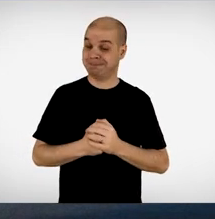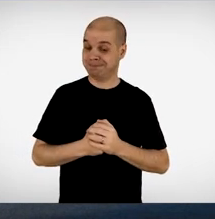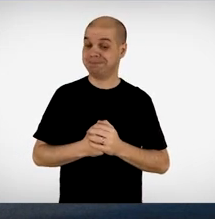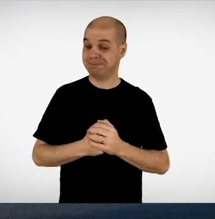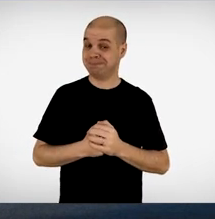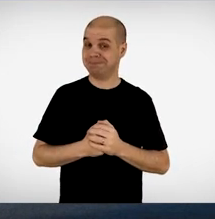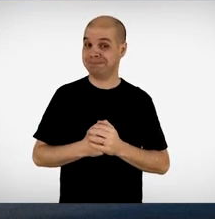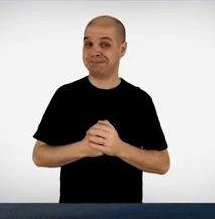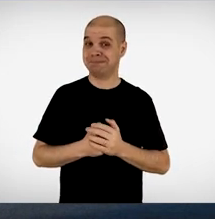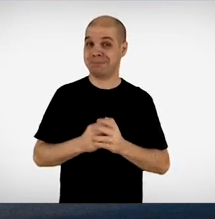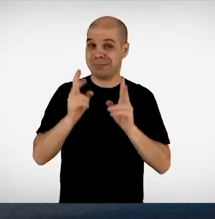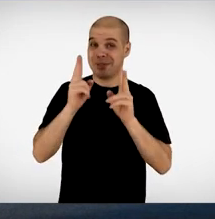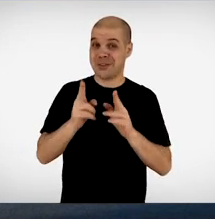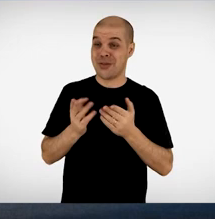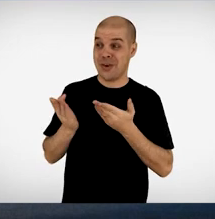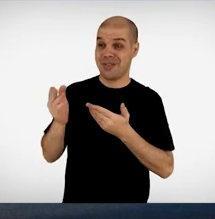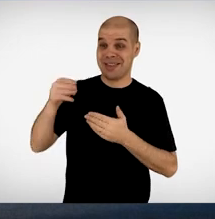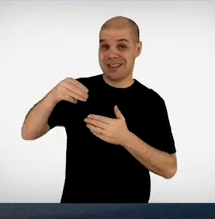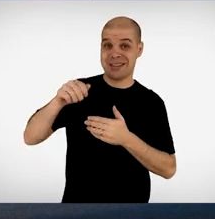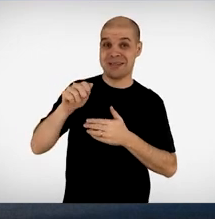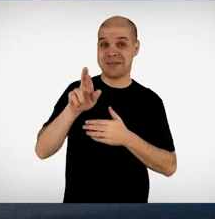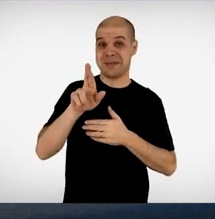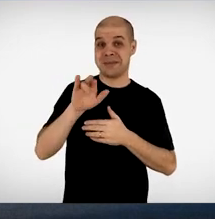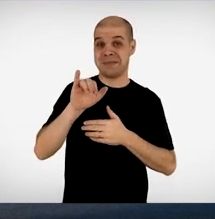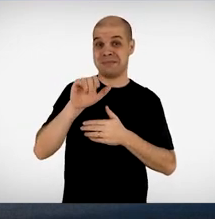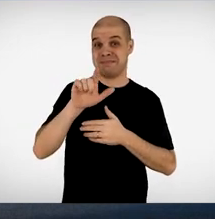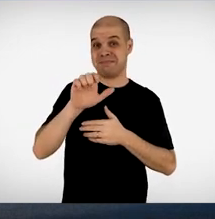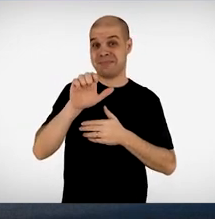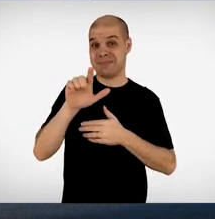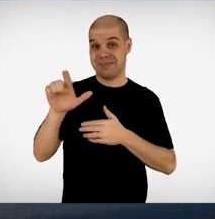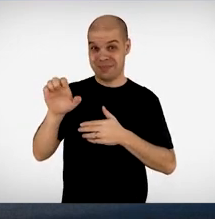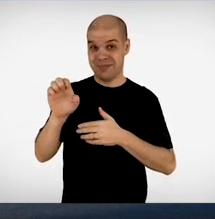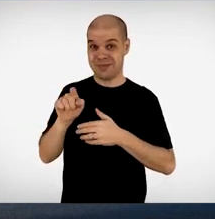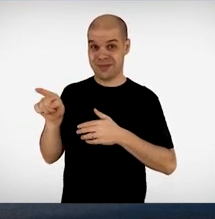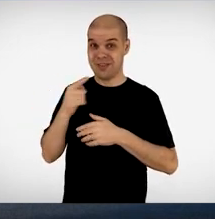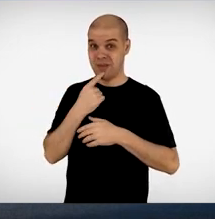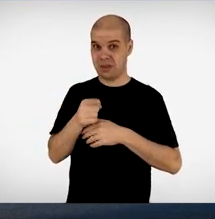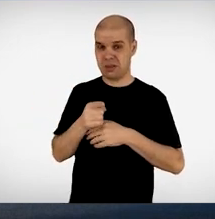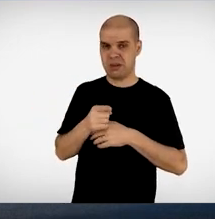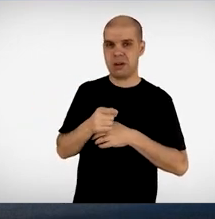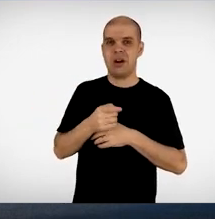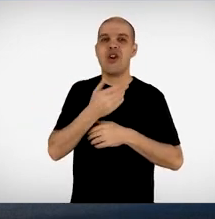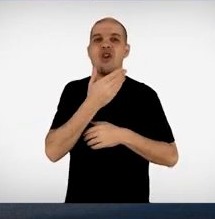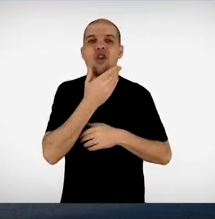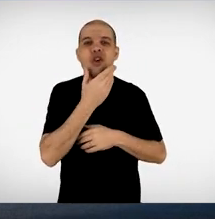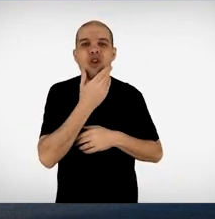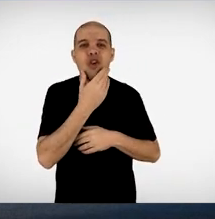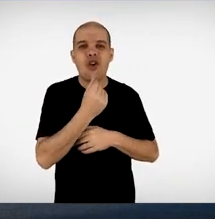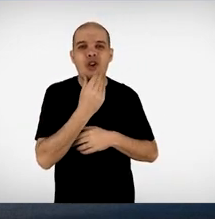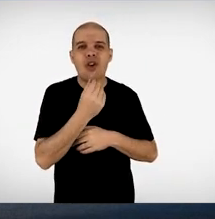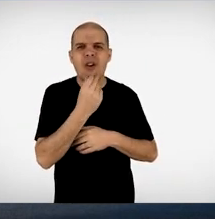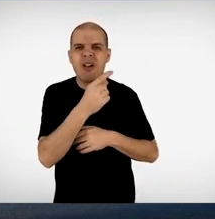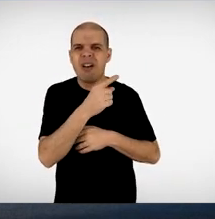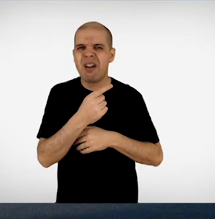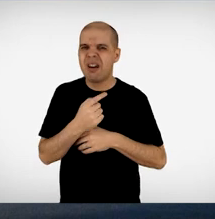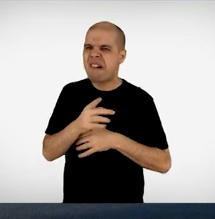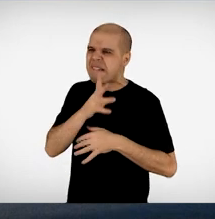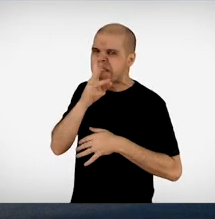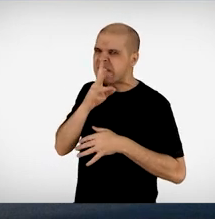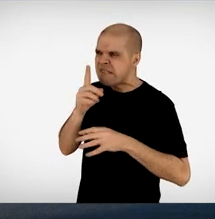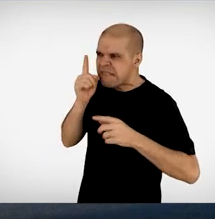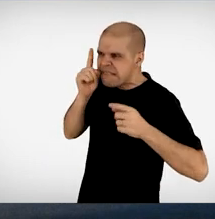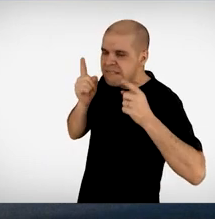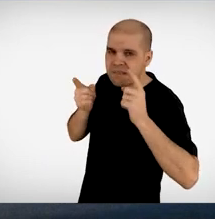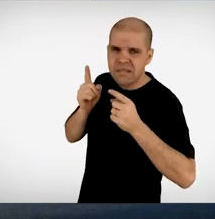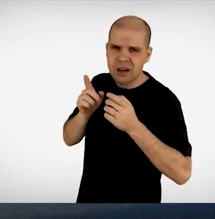justamente desse... Você falou lindamente desse ambiente que apoia e não invade, que na Noruega é muito mais fácil